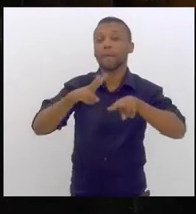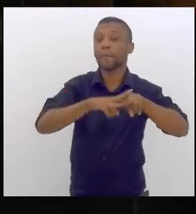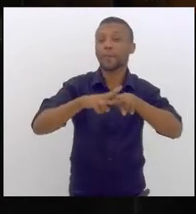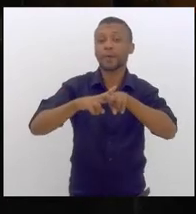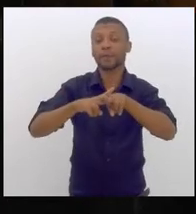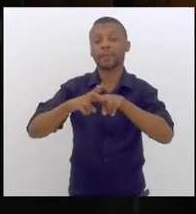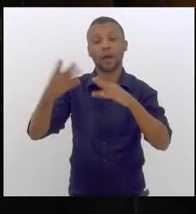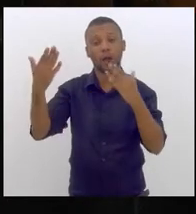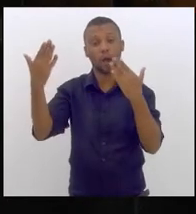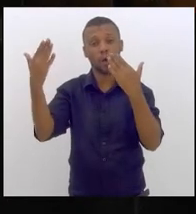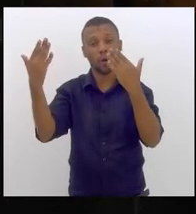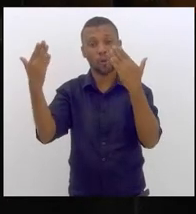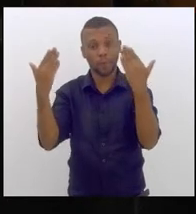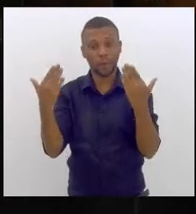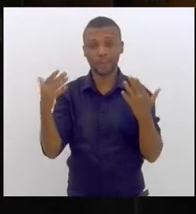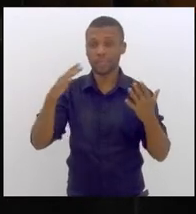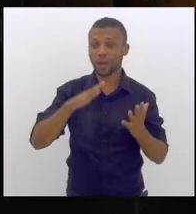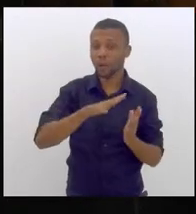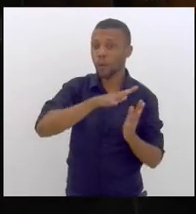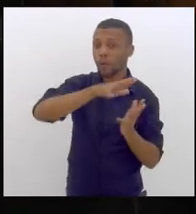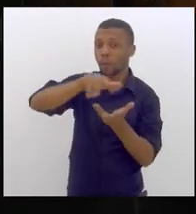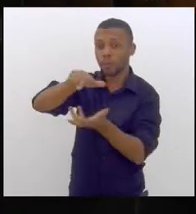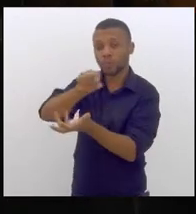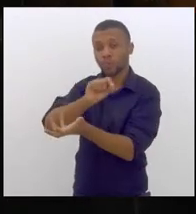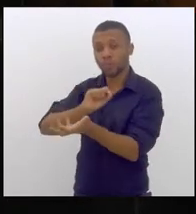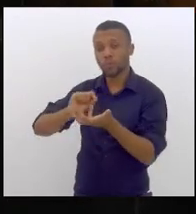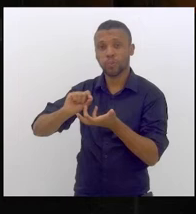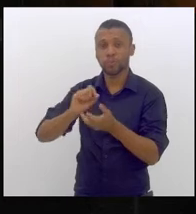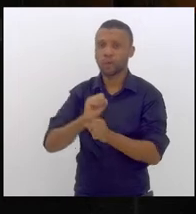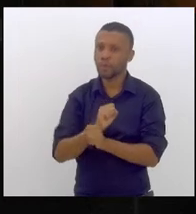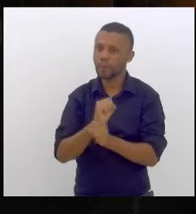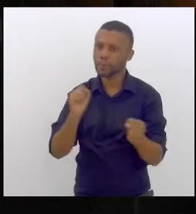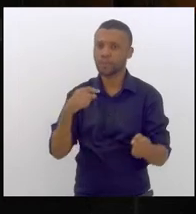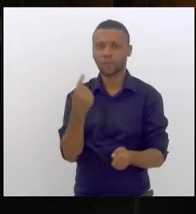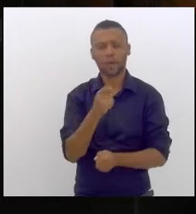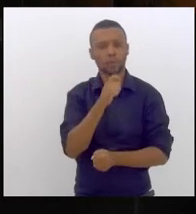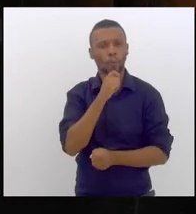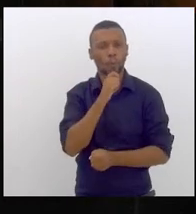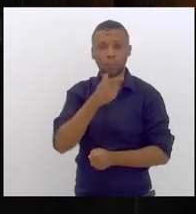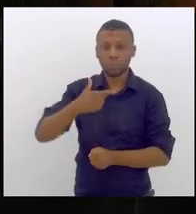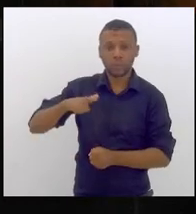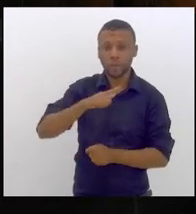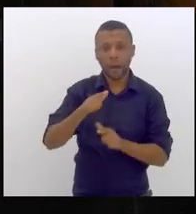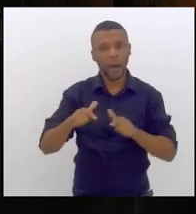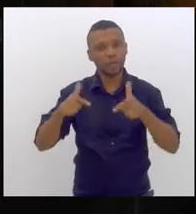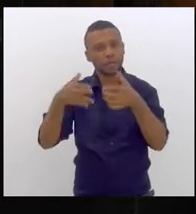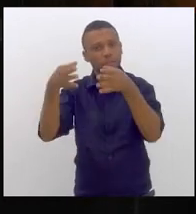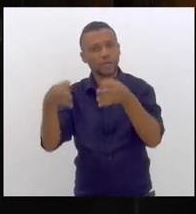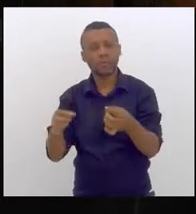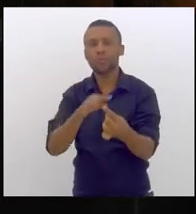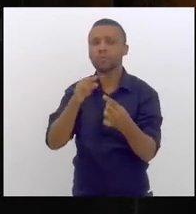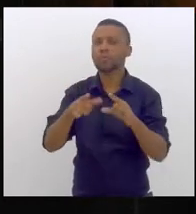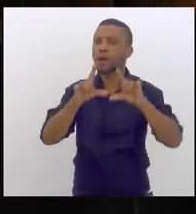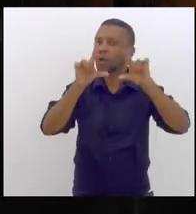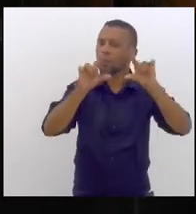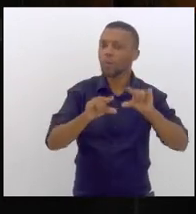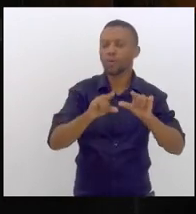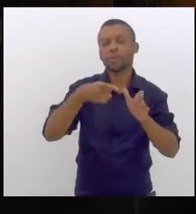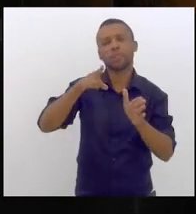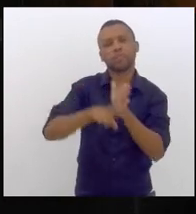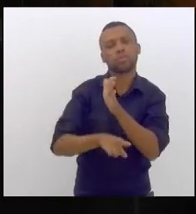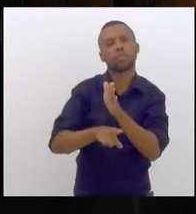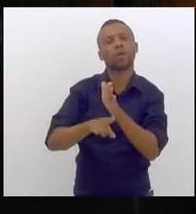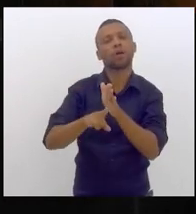Não é possível que não haja uma ação mais concreta para a redução aí do dia desses apenados